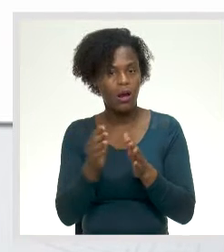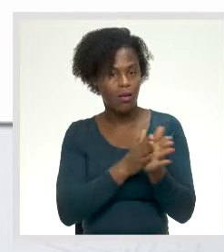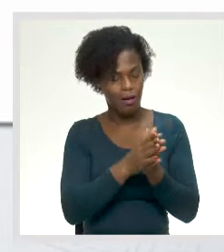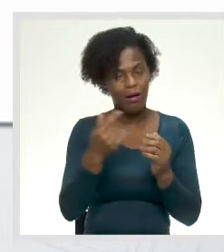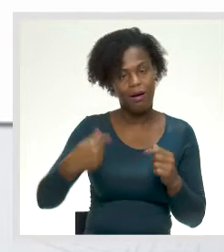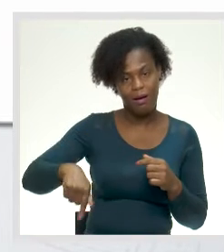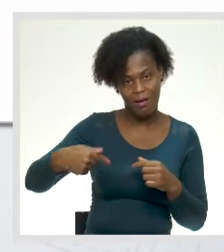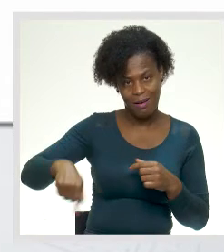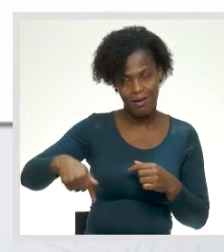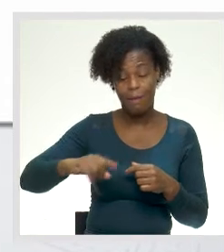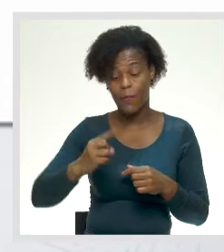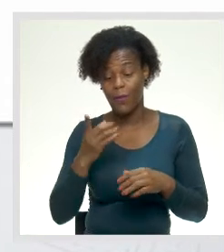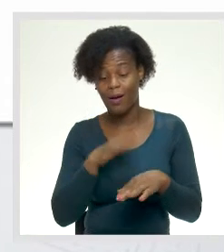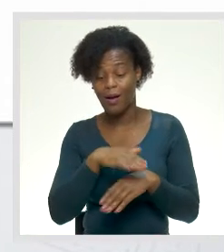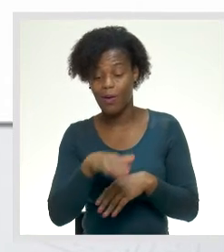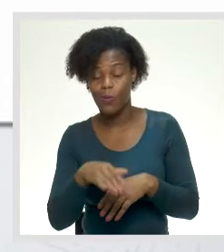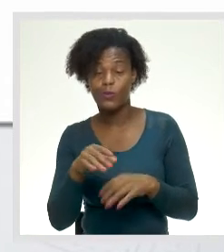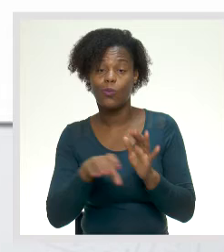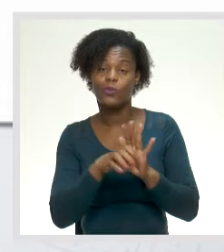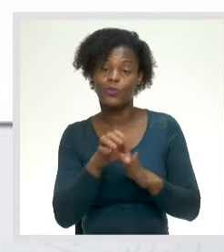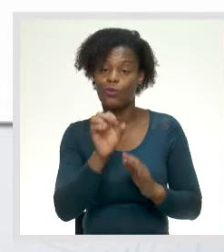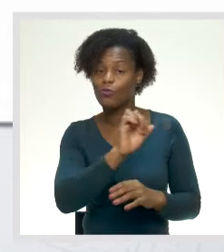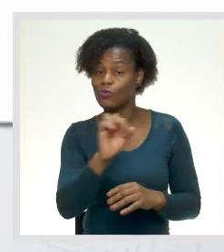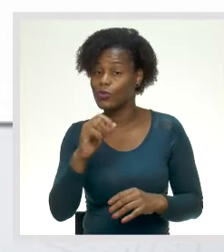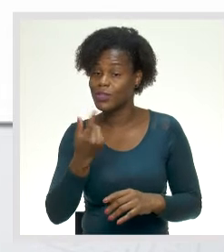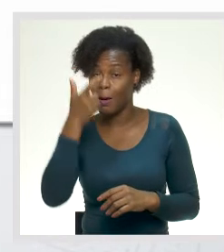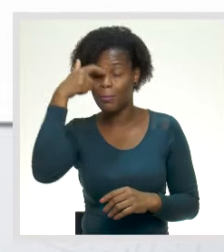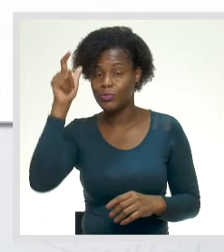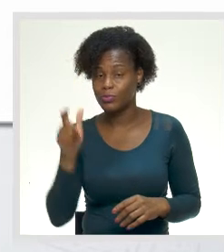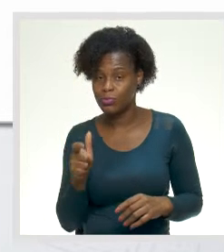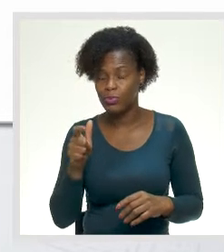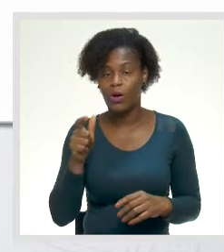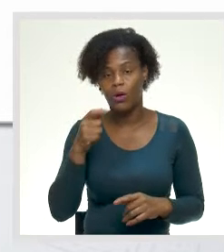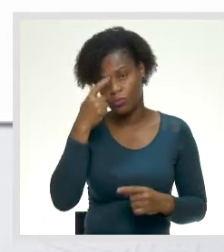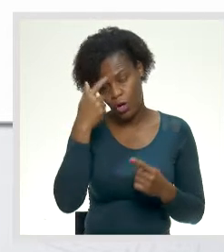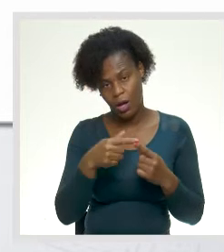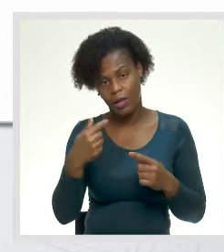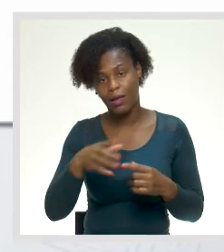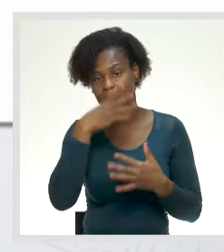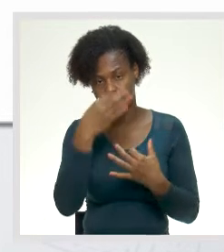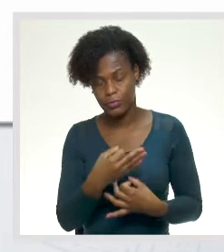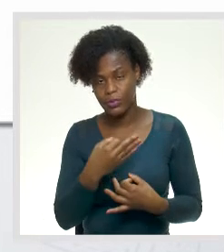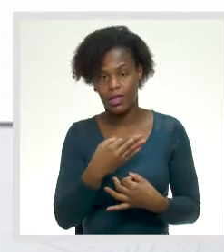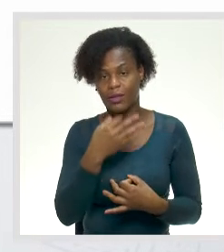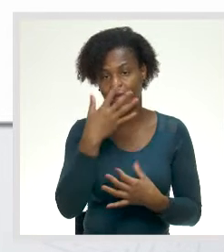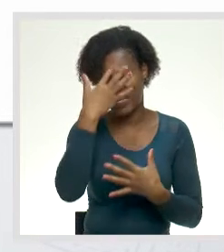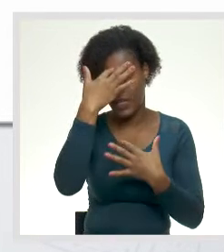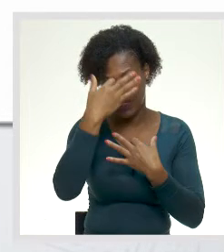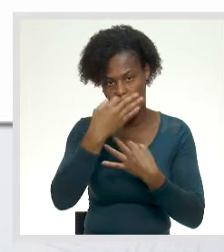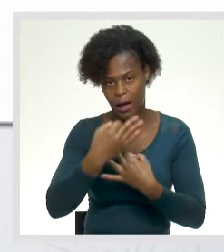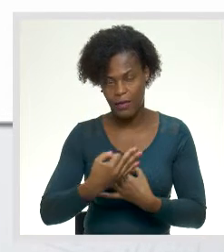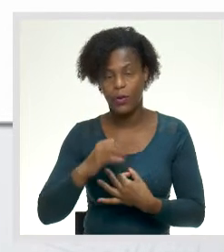usufrui devido à sua condição de ser humano, visando a garantia da